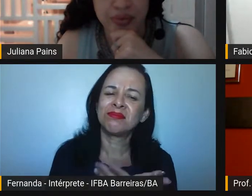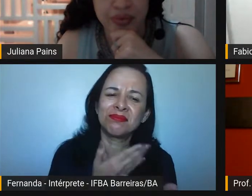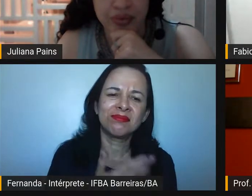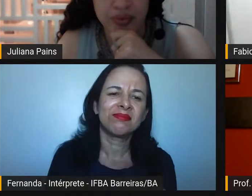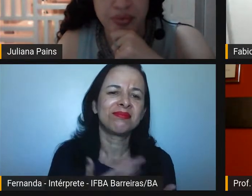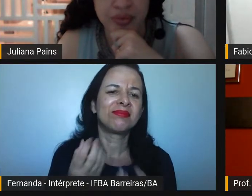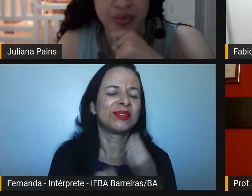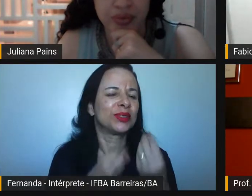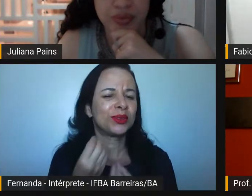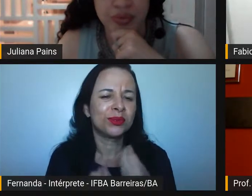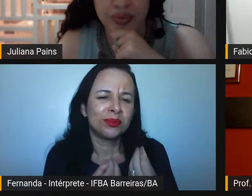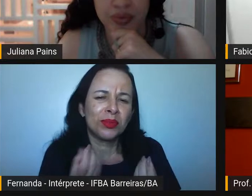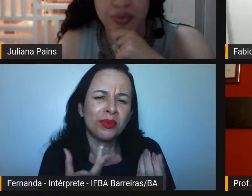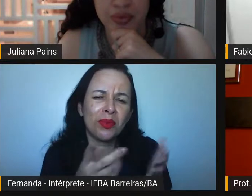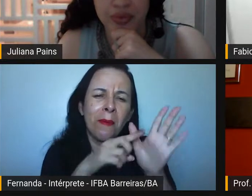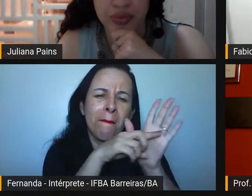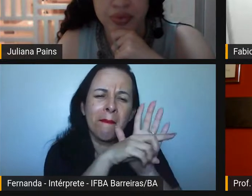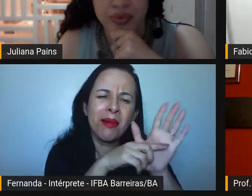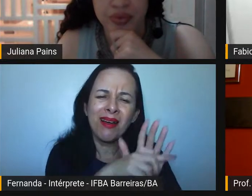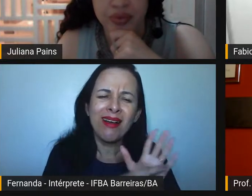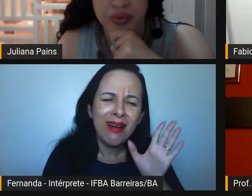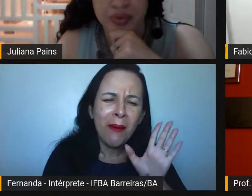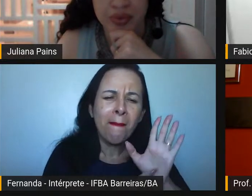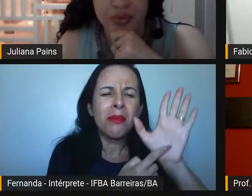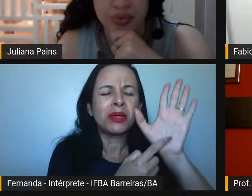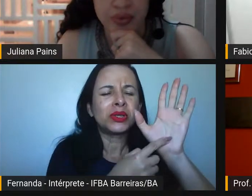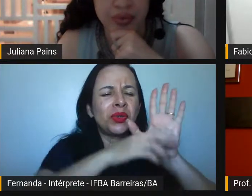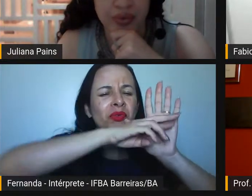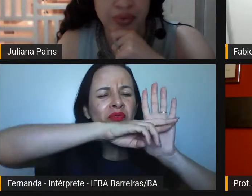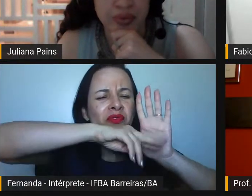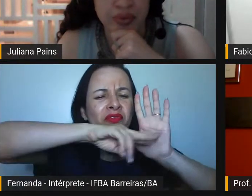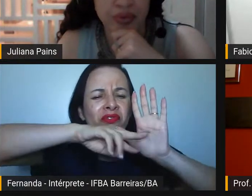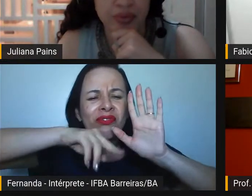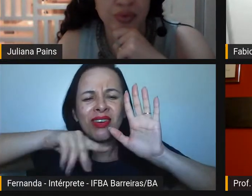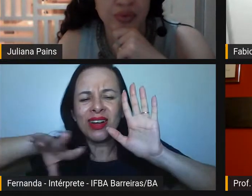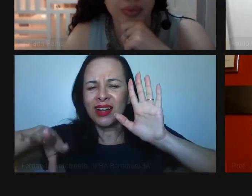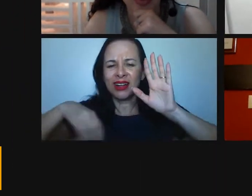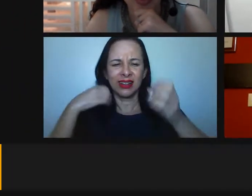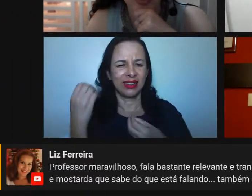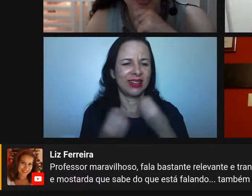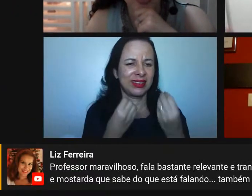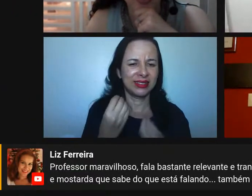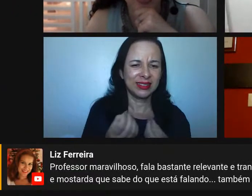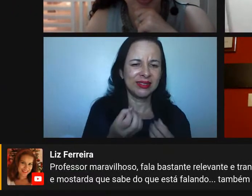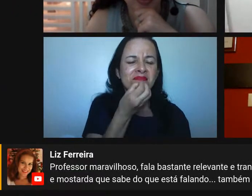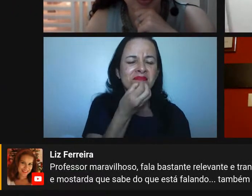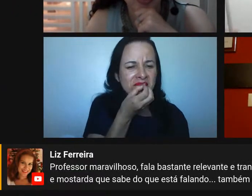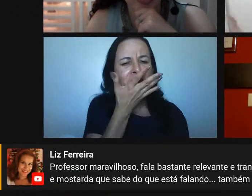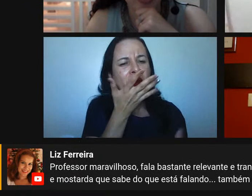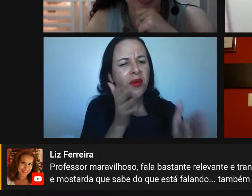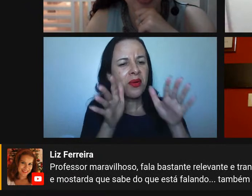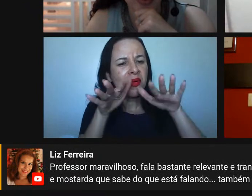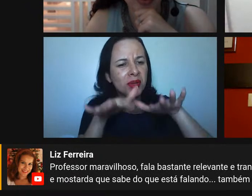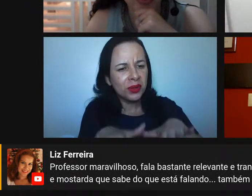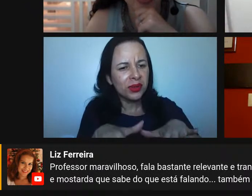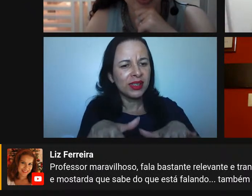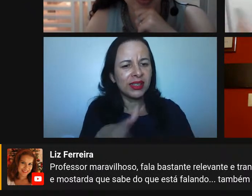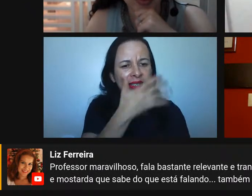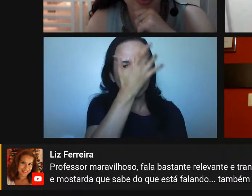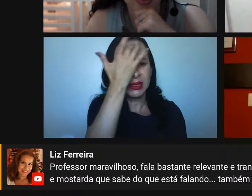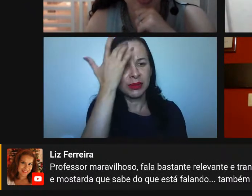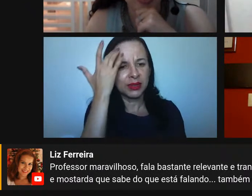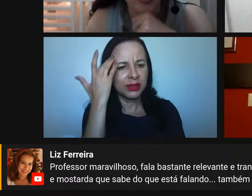dispositivos essa pesquisa toda realizada no em tudo bem né de fazer o pende incluir as pessoas né